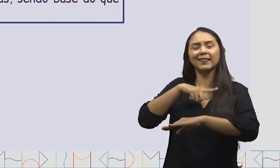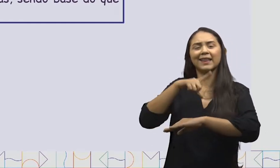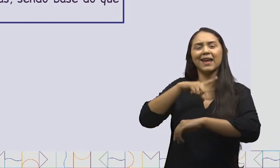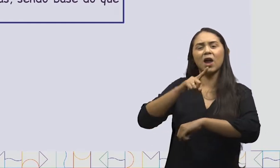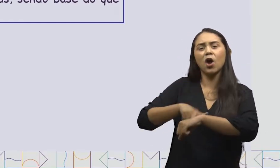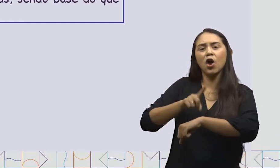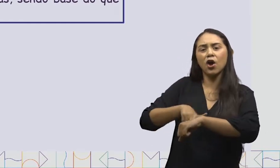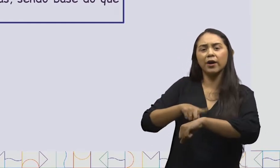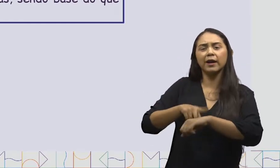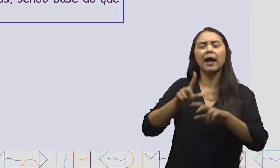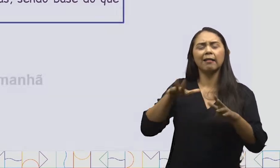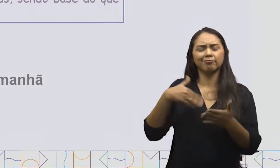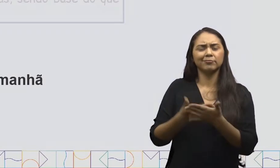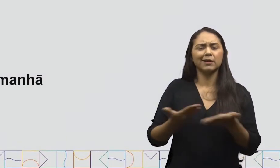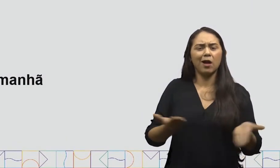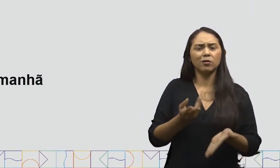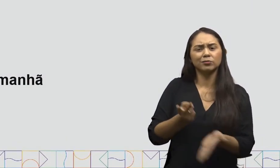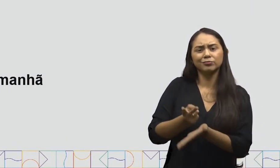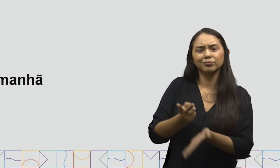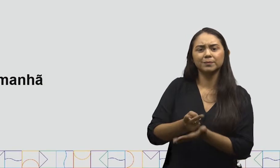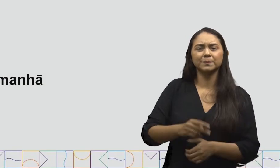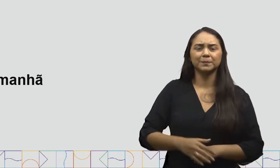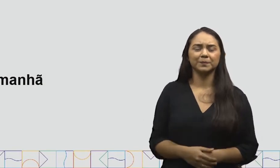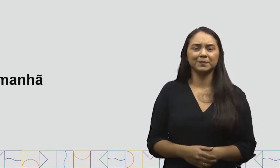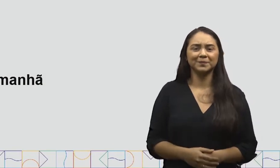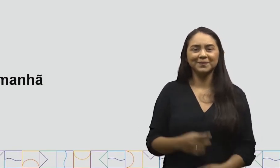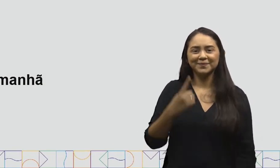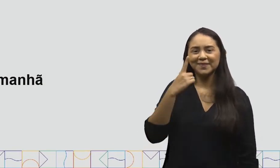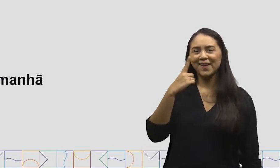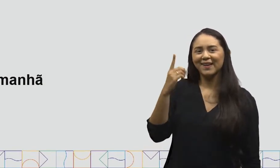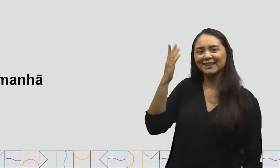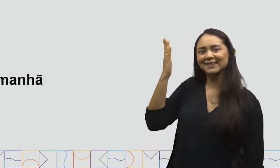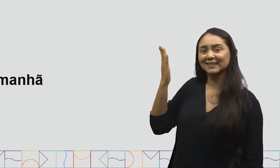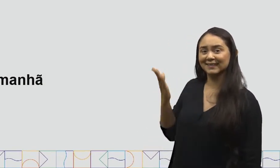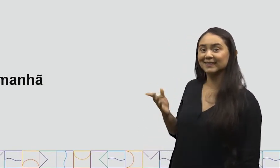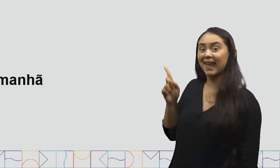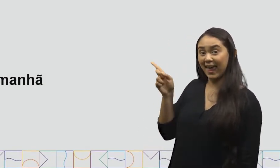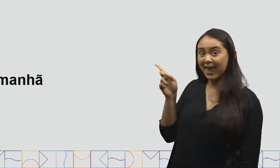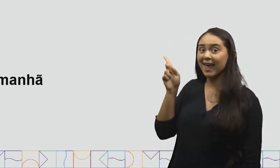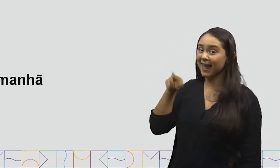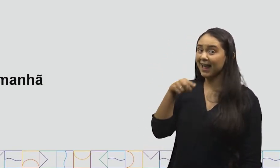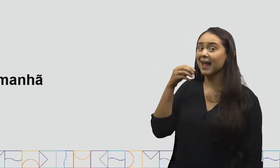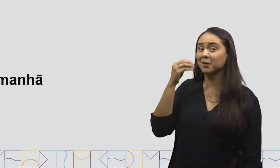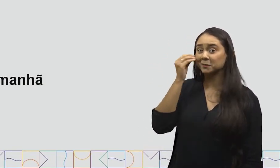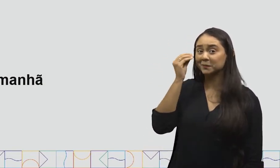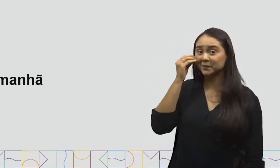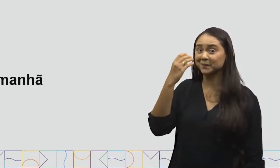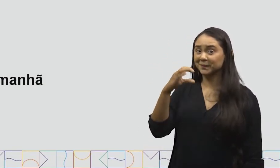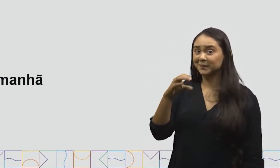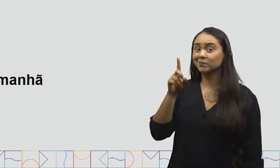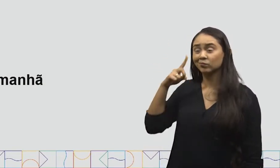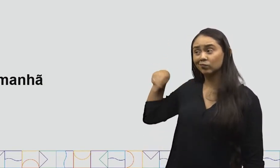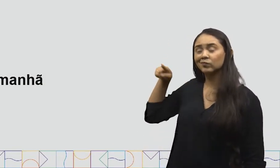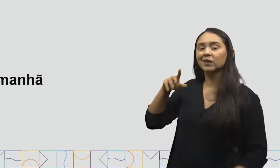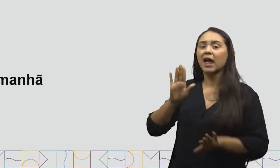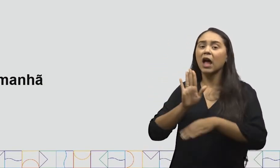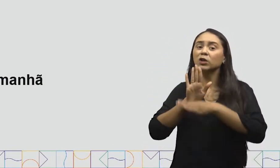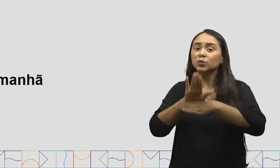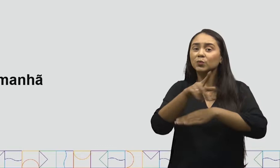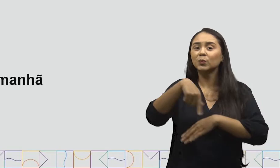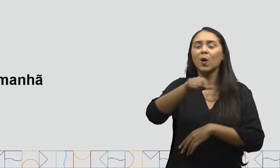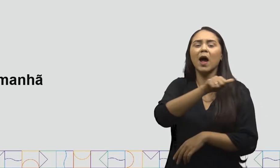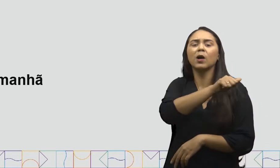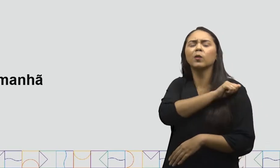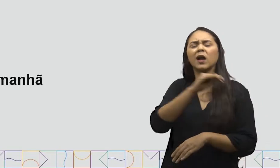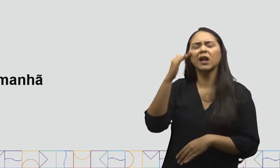que conhecemos atualmente. Olhe as imagens do experimento. Eles ajudaram os alunos a